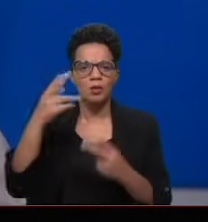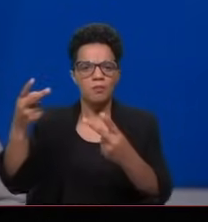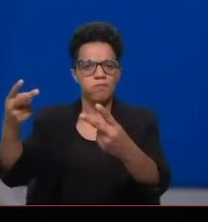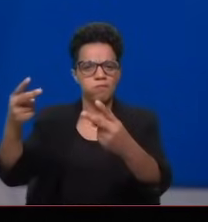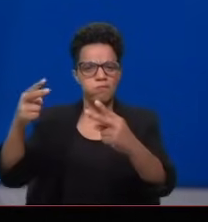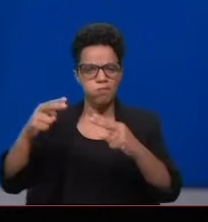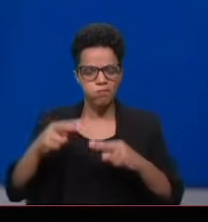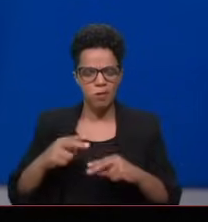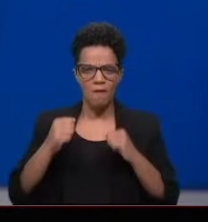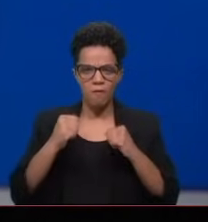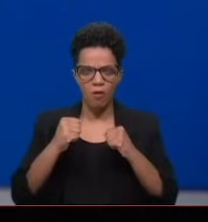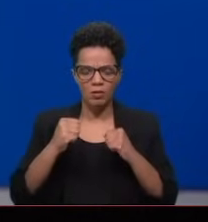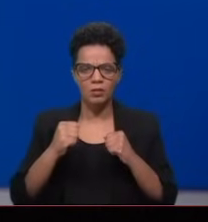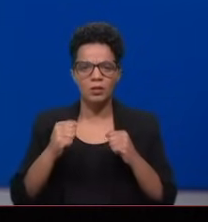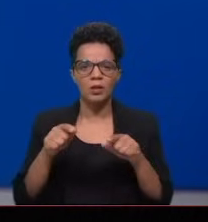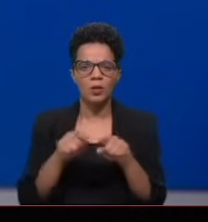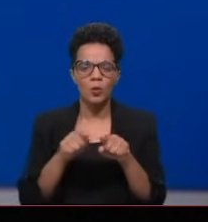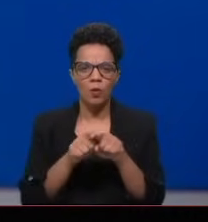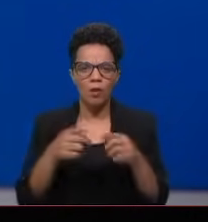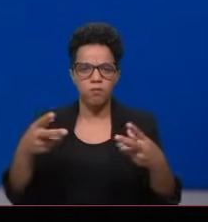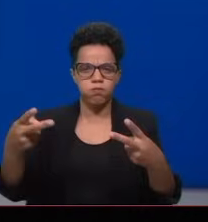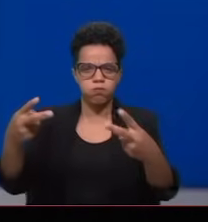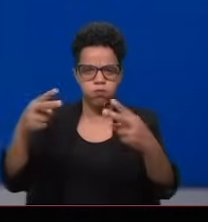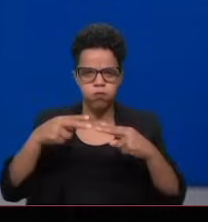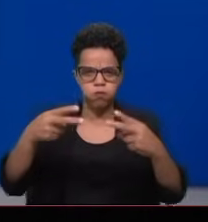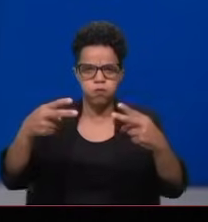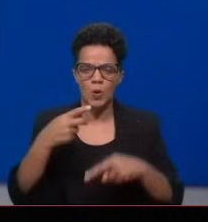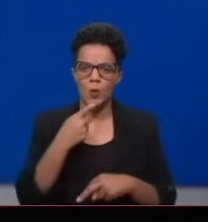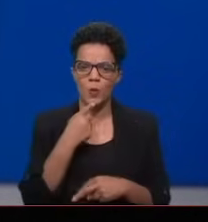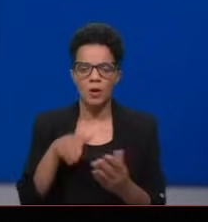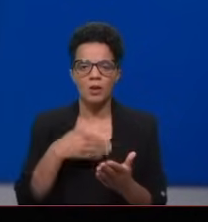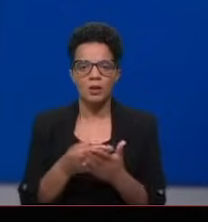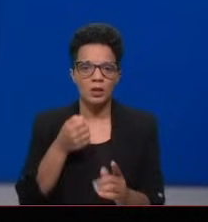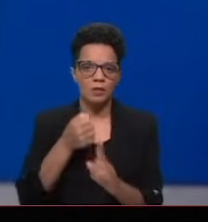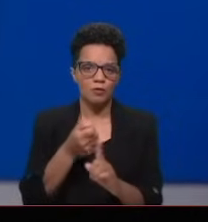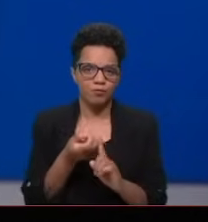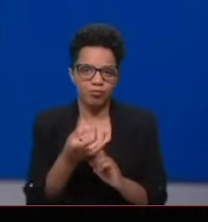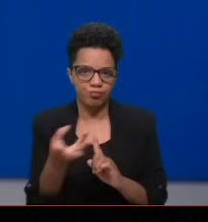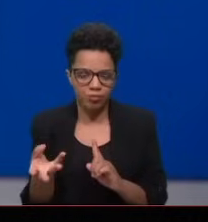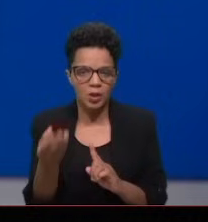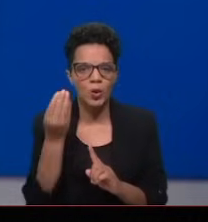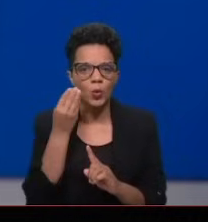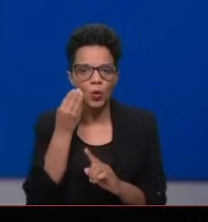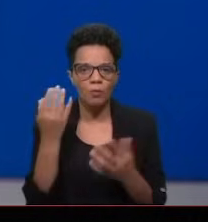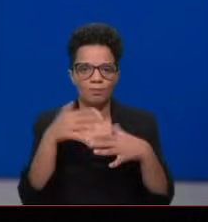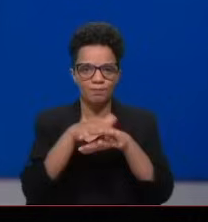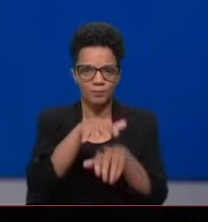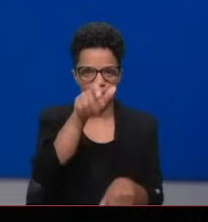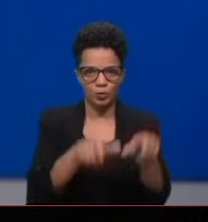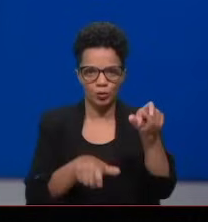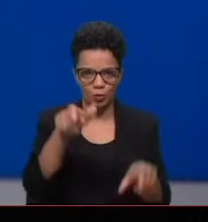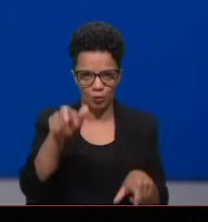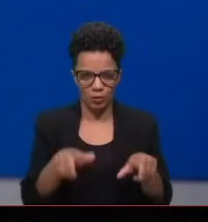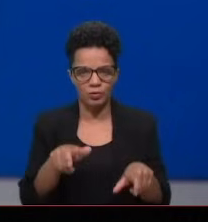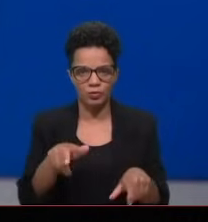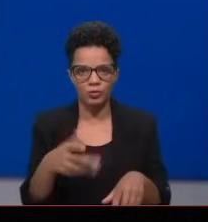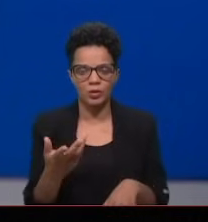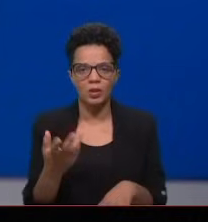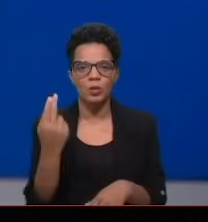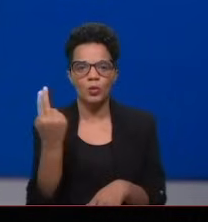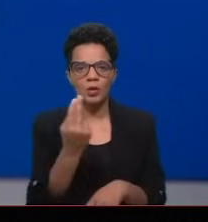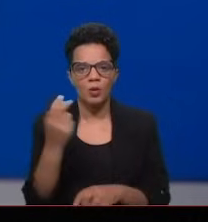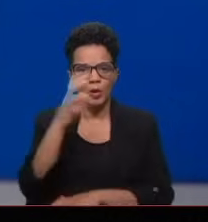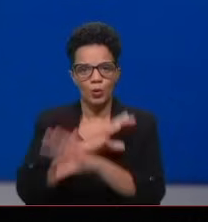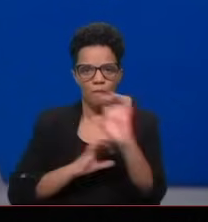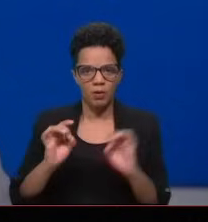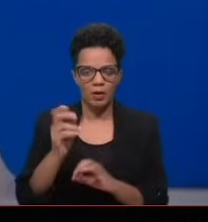mais intenso com uma pressão que é crescente e que coloca vários desafios quanto ao acolhimento e integração dessas pessoas que entram na União Europeia e